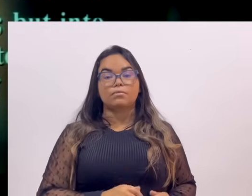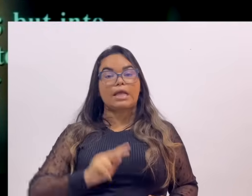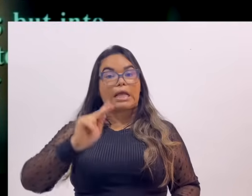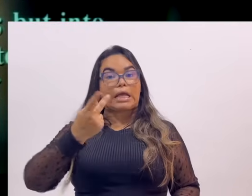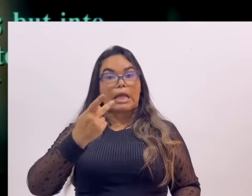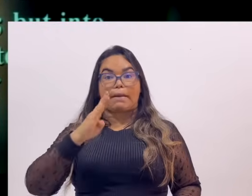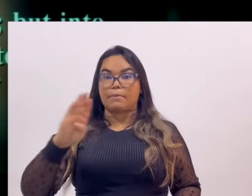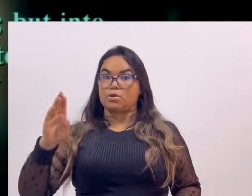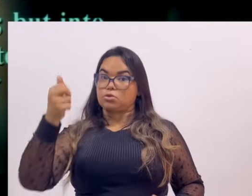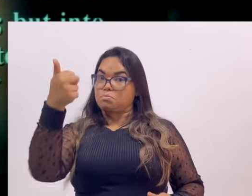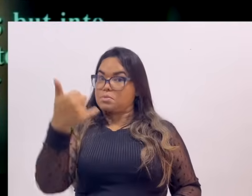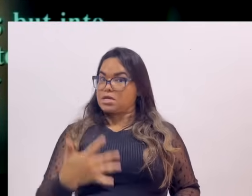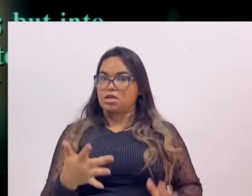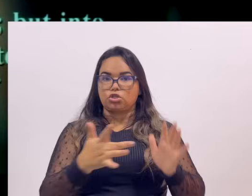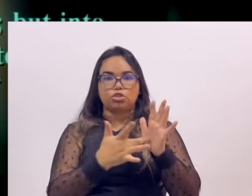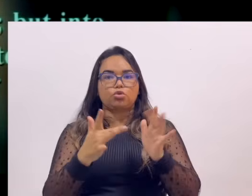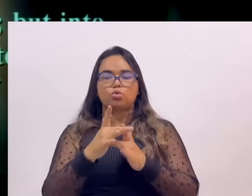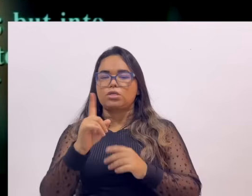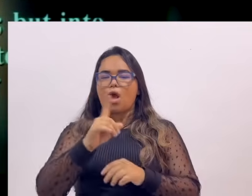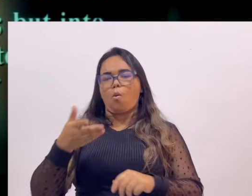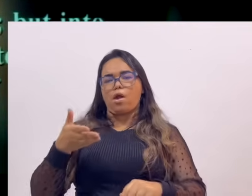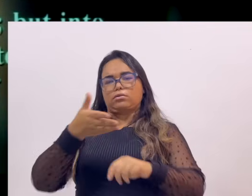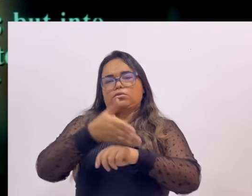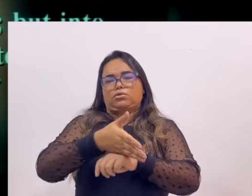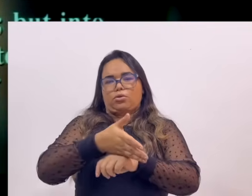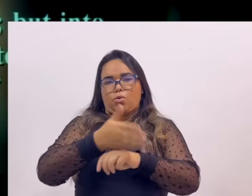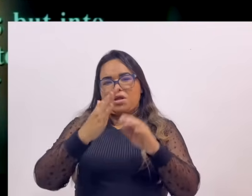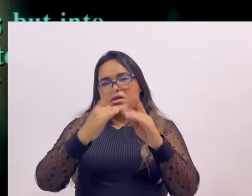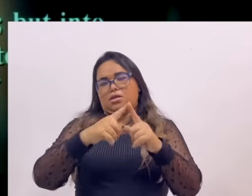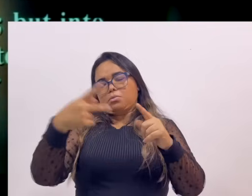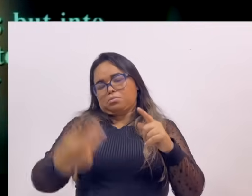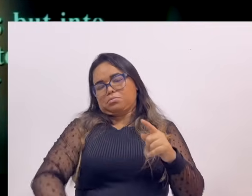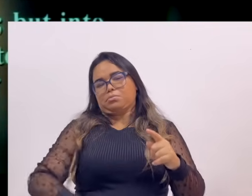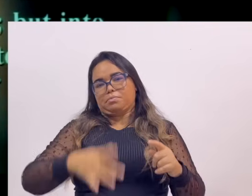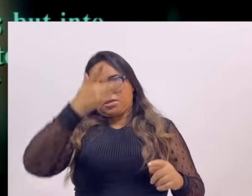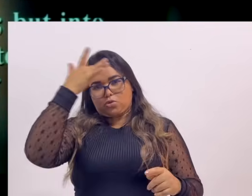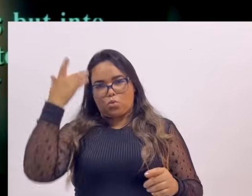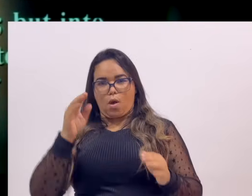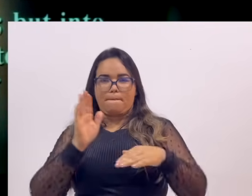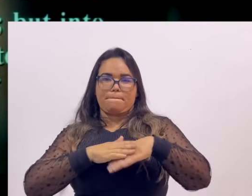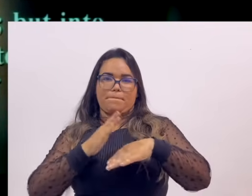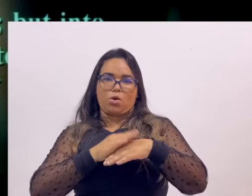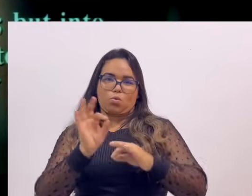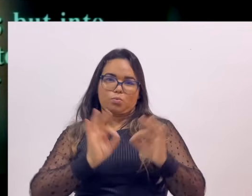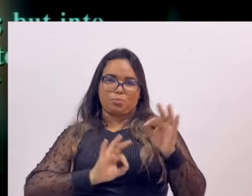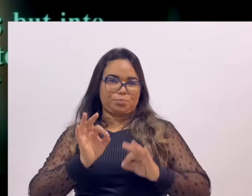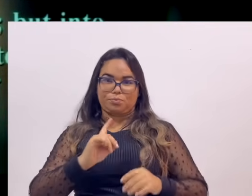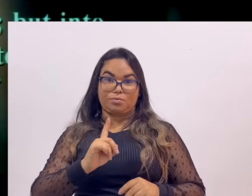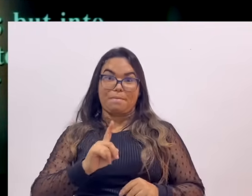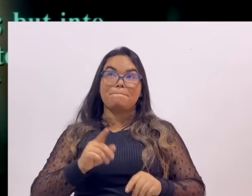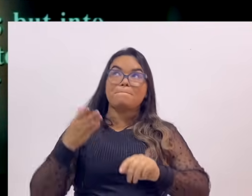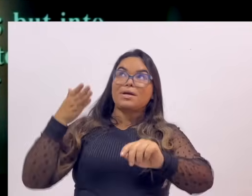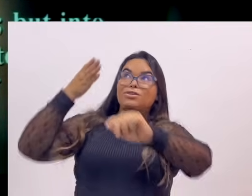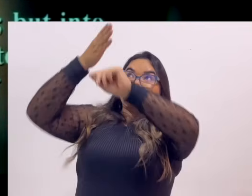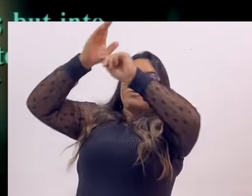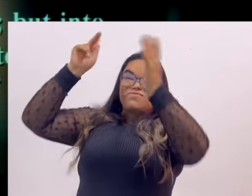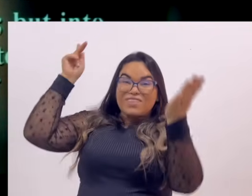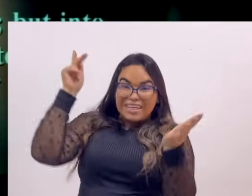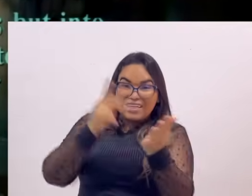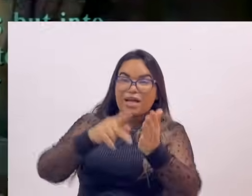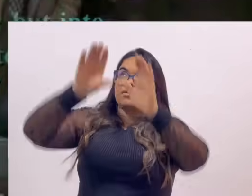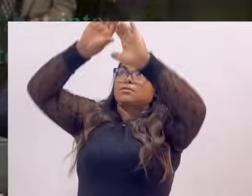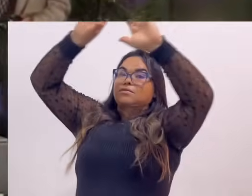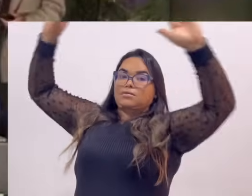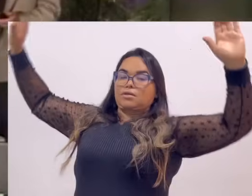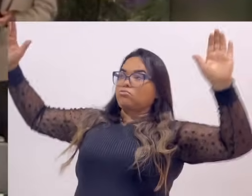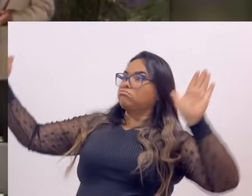figura do verdadeiro, porém no céu mesmo, para agora comparecer por nós diante da face de Deus. Portanto, o